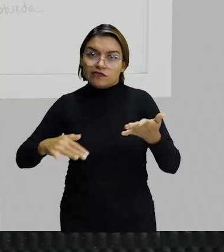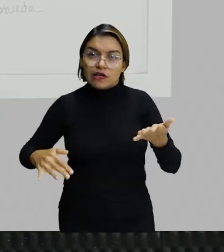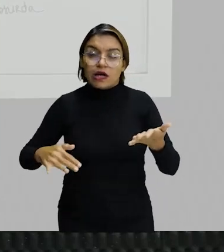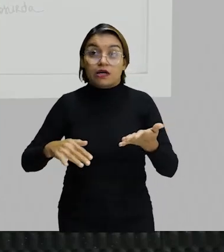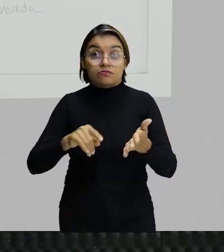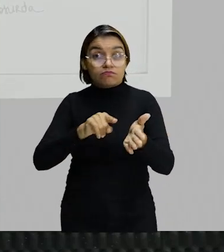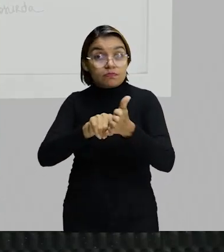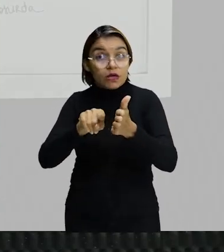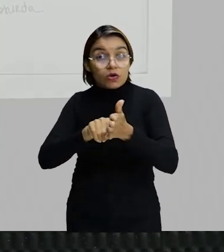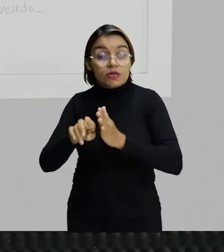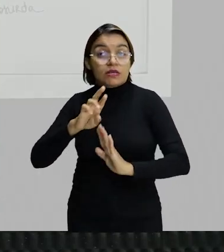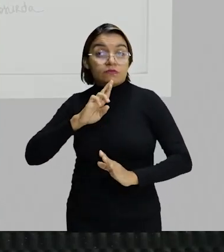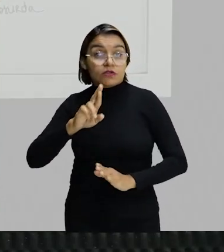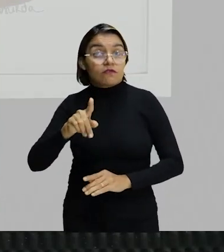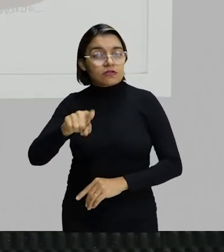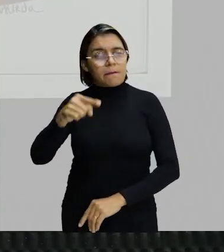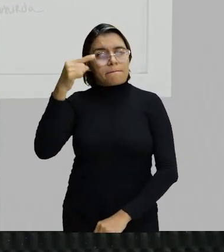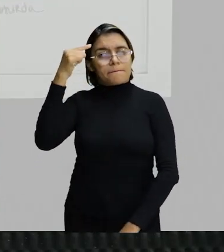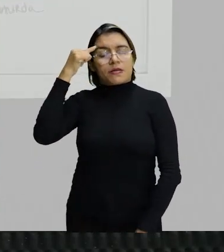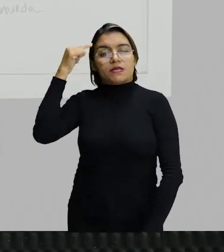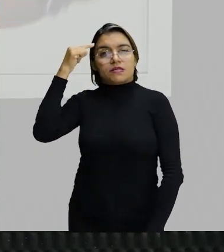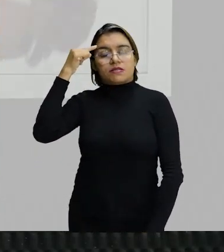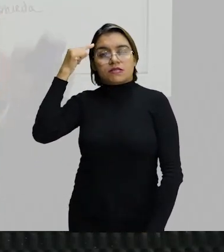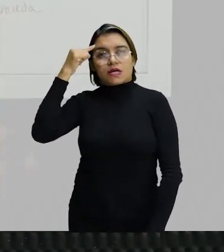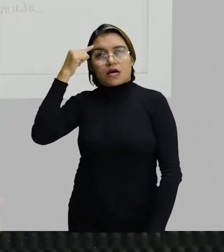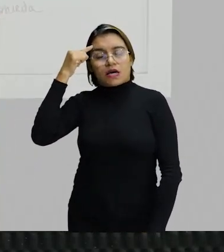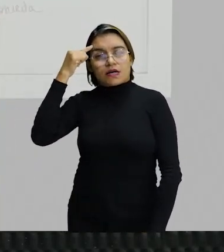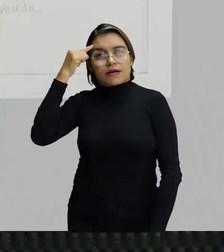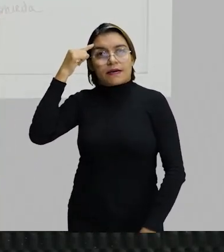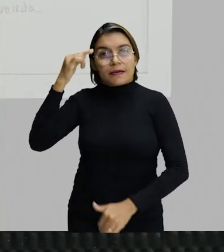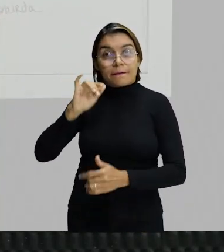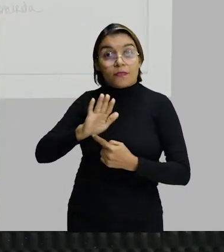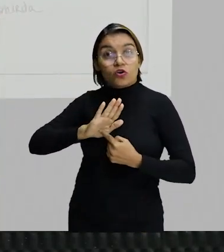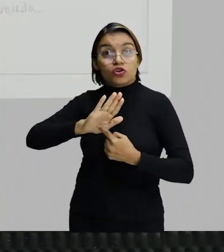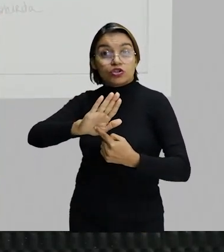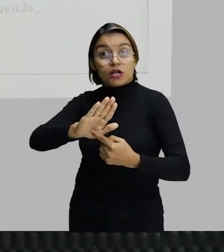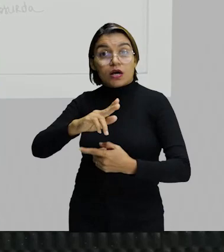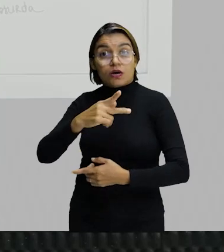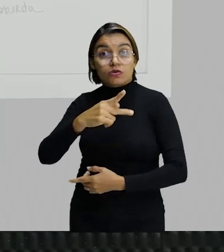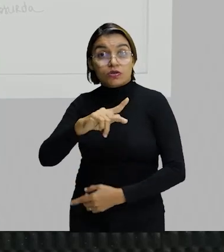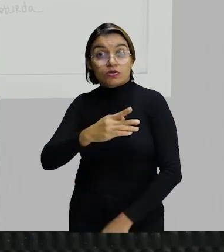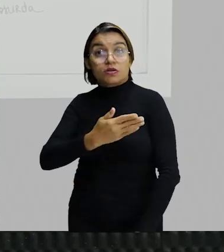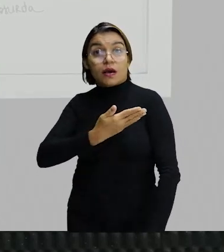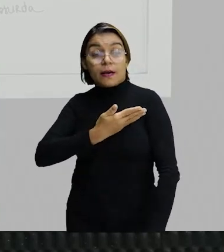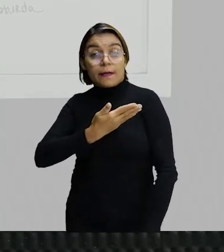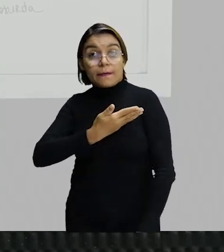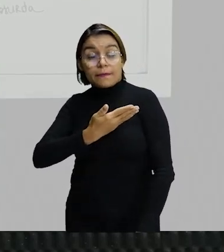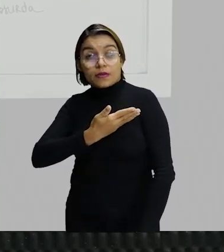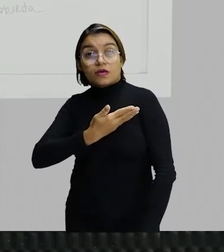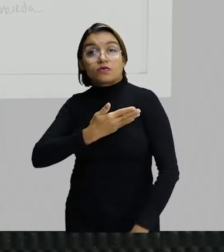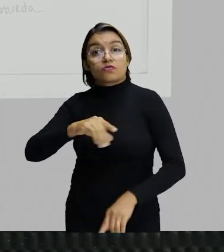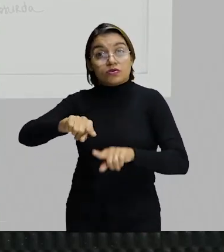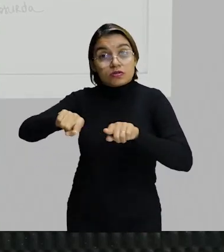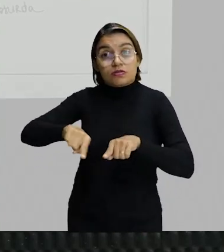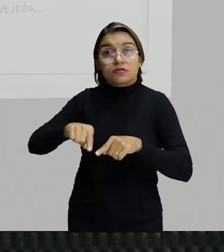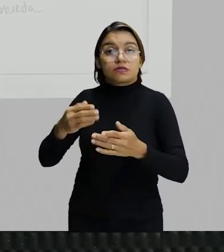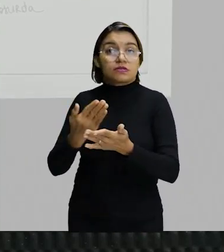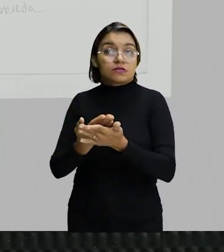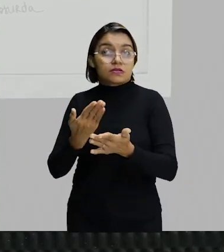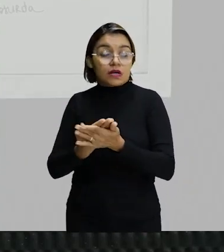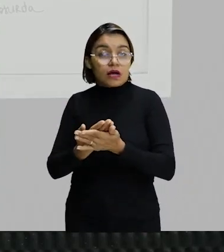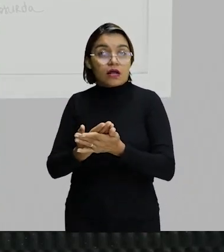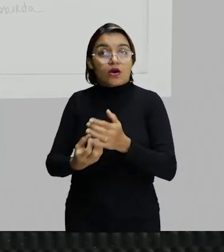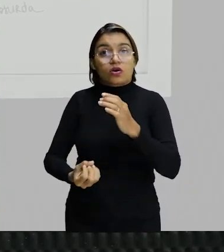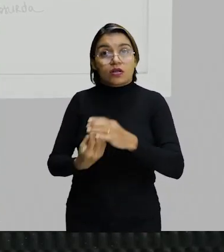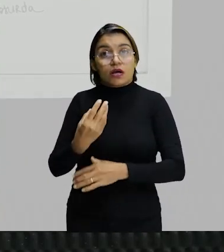em algo que você vai até pensar e anunciar aos seus colegas como estrutura de seu raciocínio. Então, isso é fundamental, porque o papel